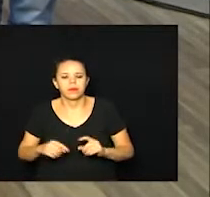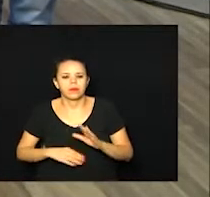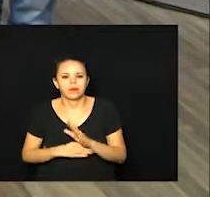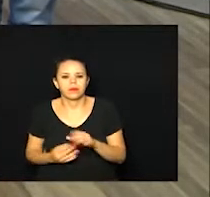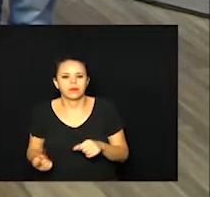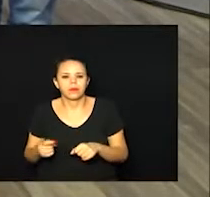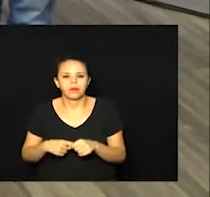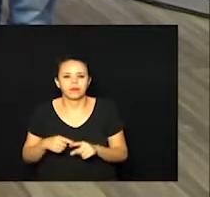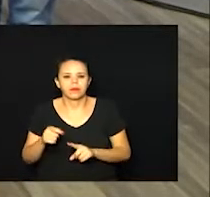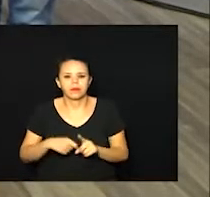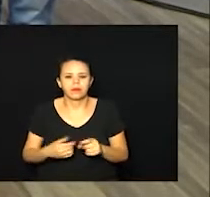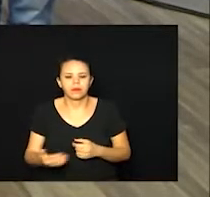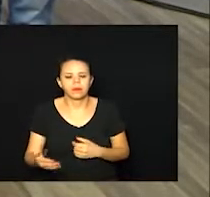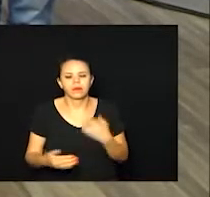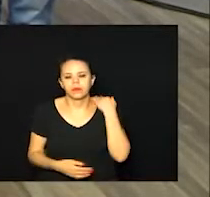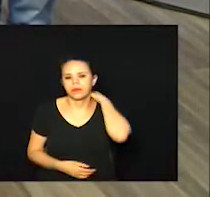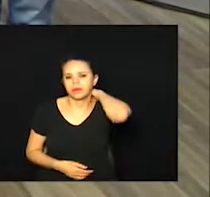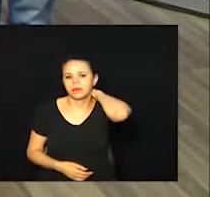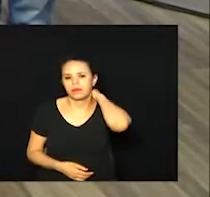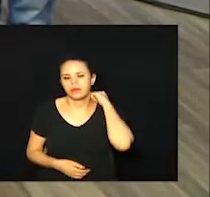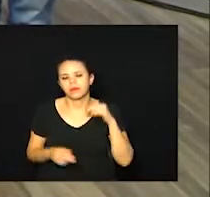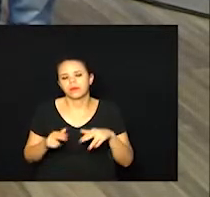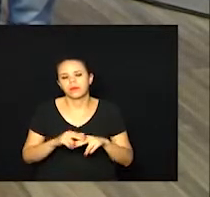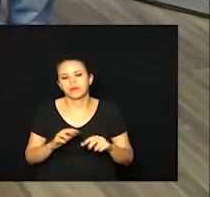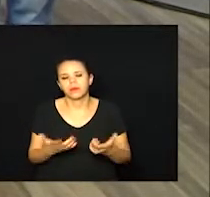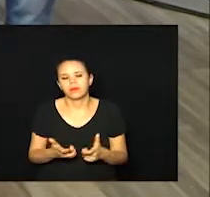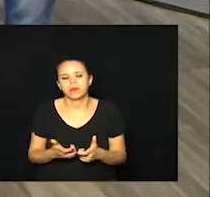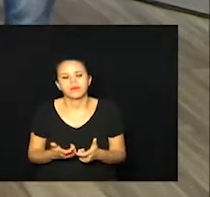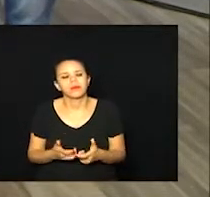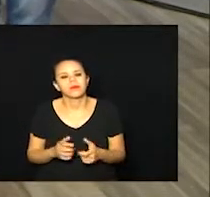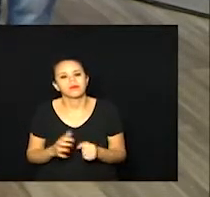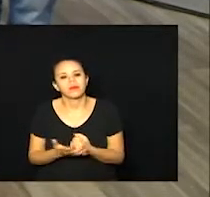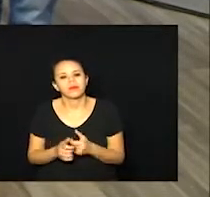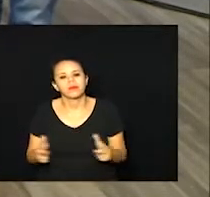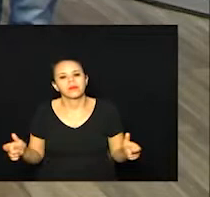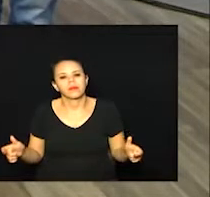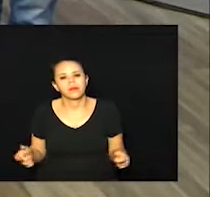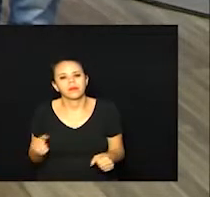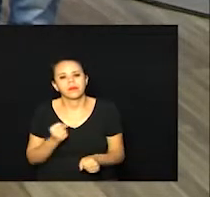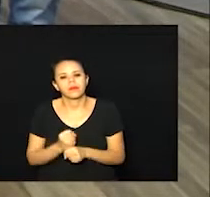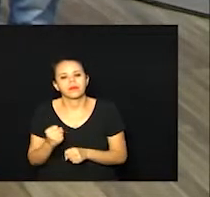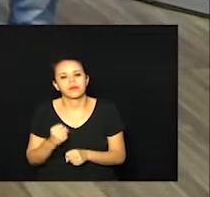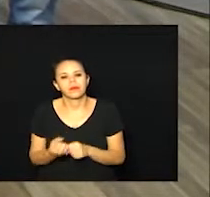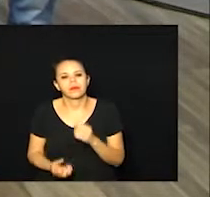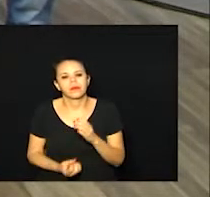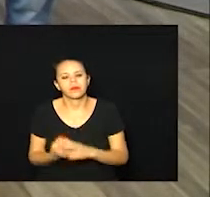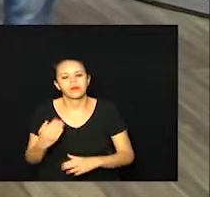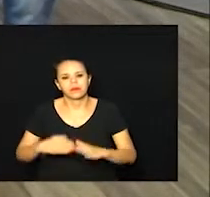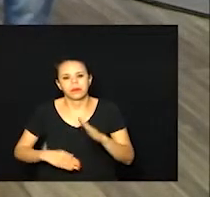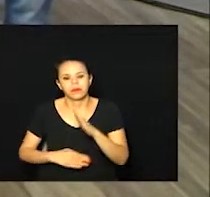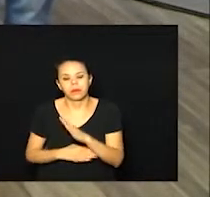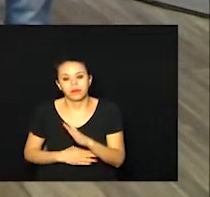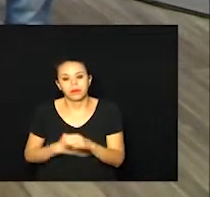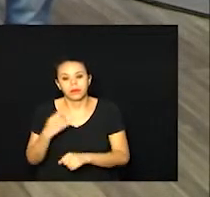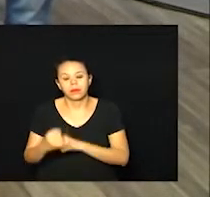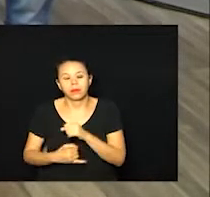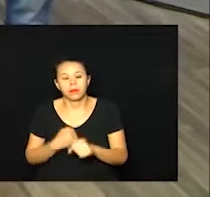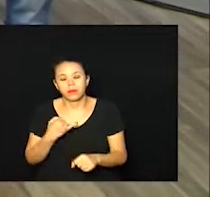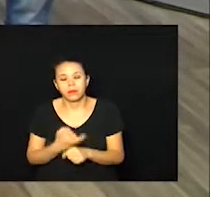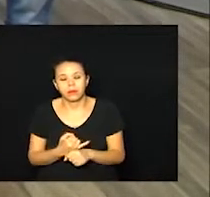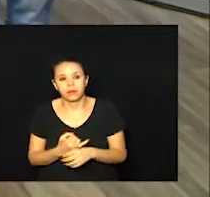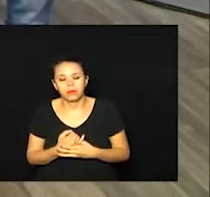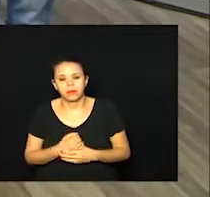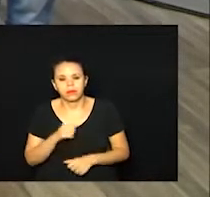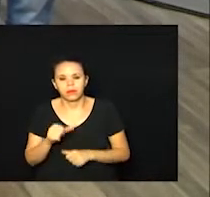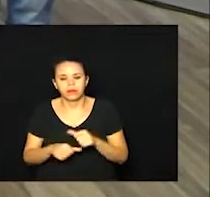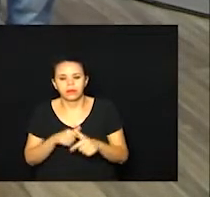voltam já no mês que vem, só que por causa aí do aumento dos casos de Covid, também da reforma que está acontecendo aqui na Câmara, vai ser tudo de maneira remota. Isso